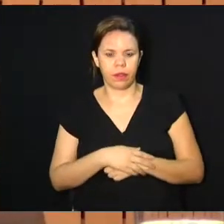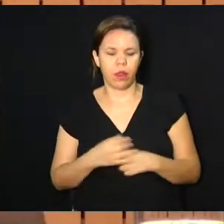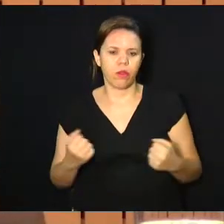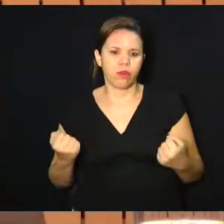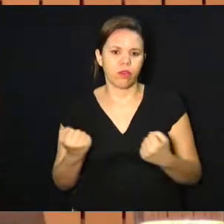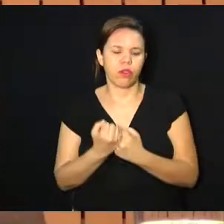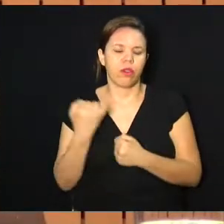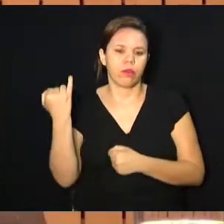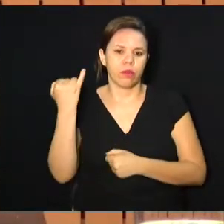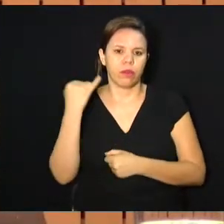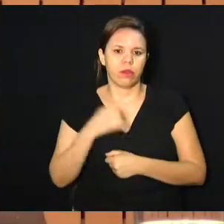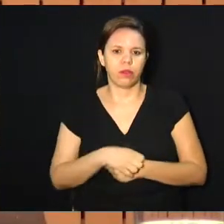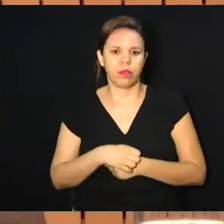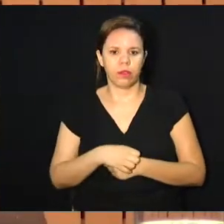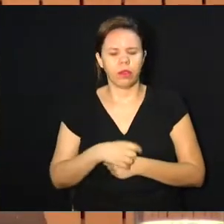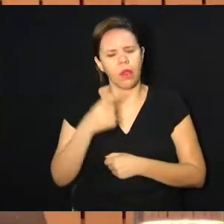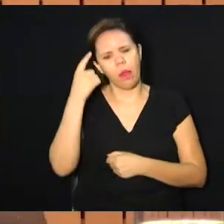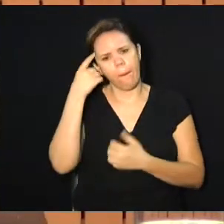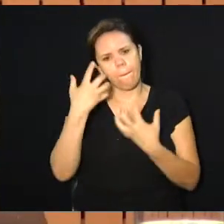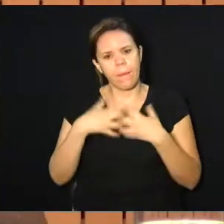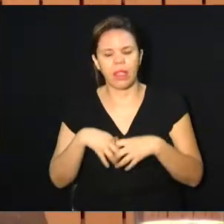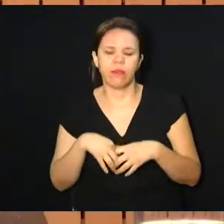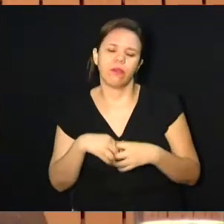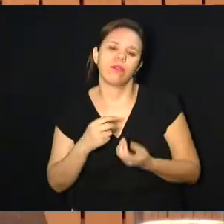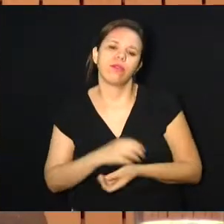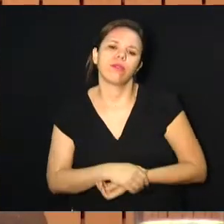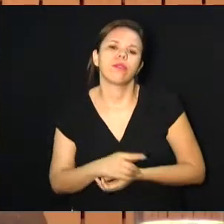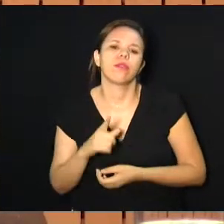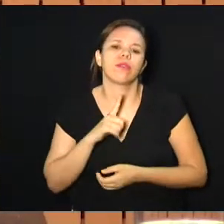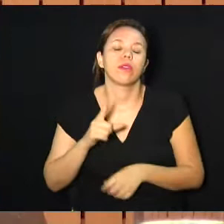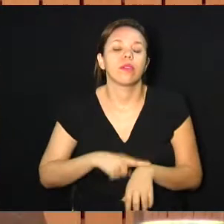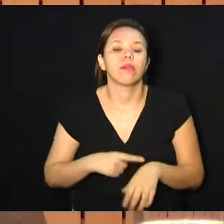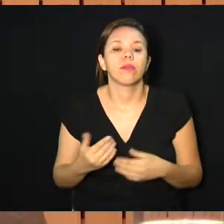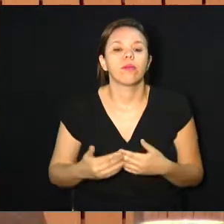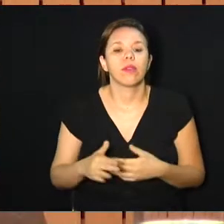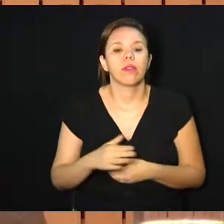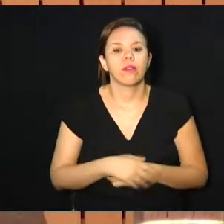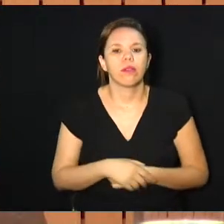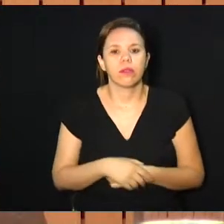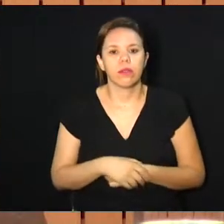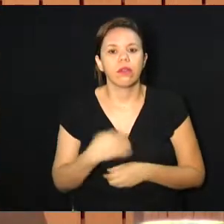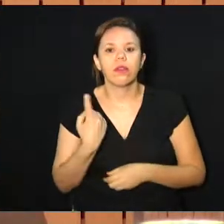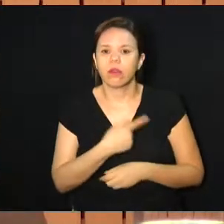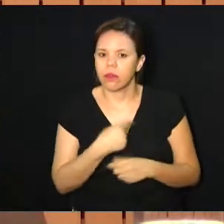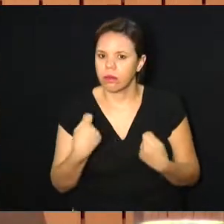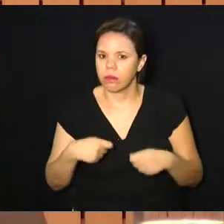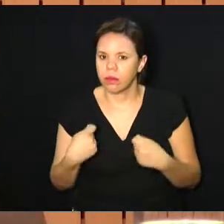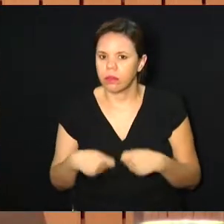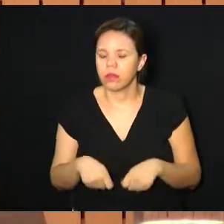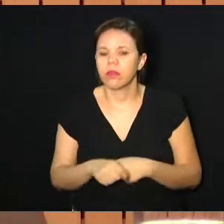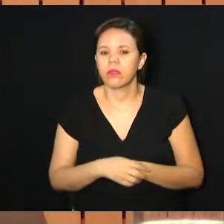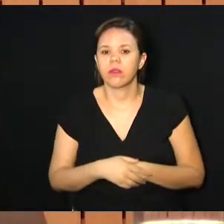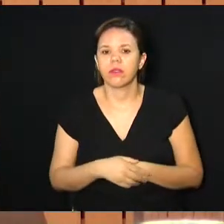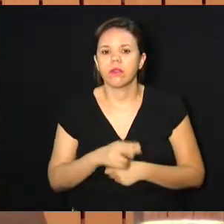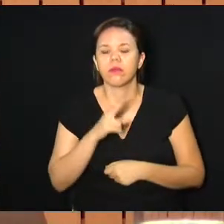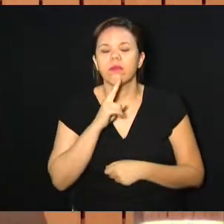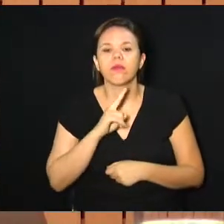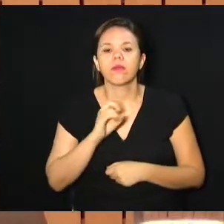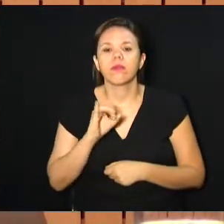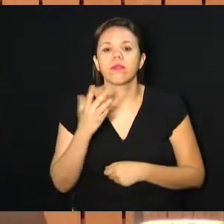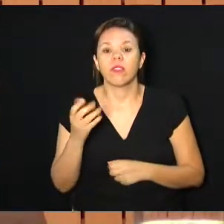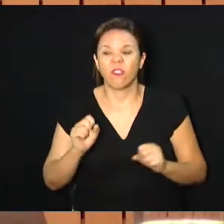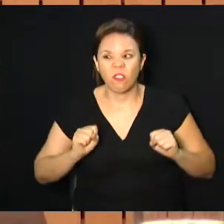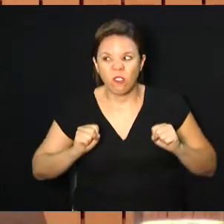mais importante que eu penso ter nesse momento. Nós precisávamos, inclusive, Nelson, se